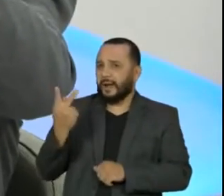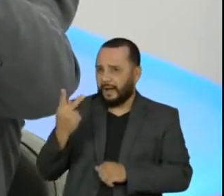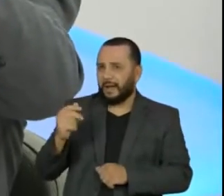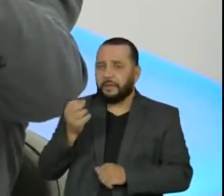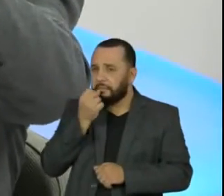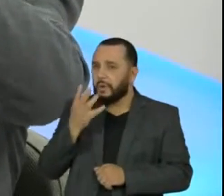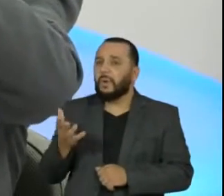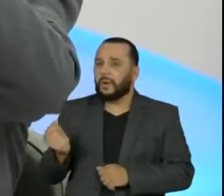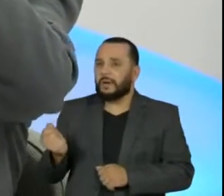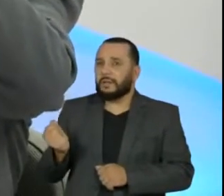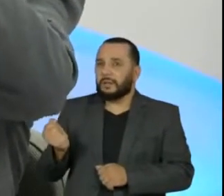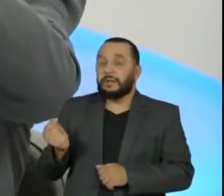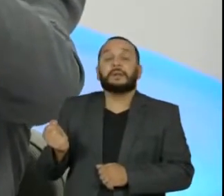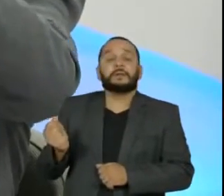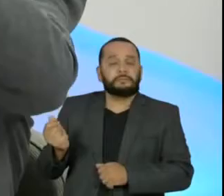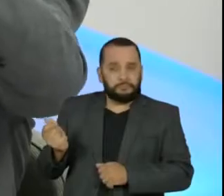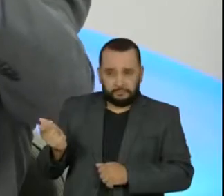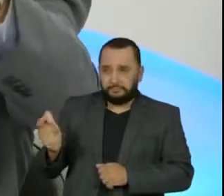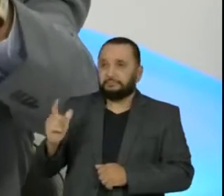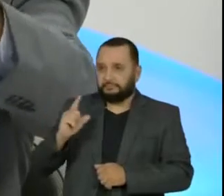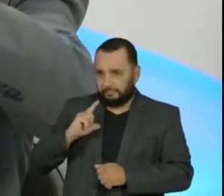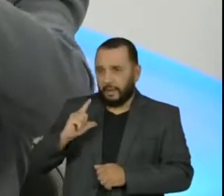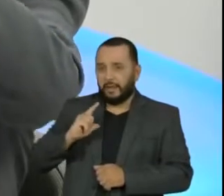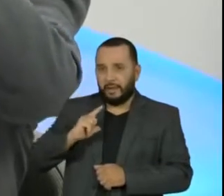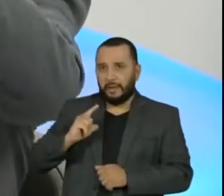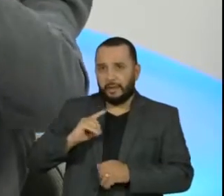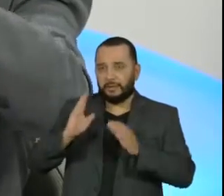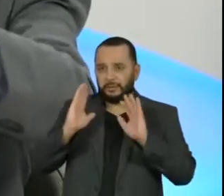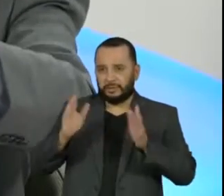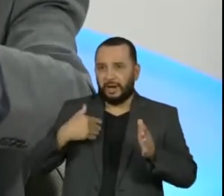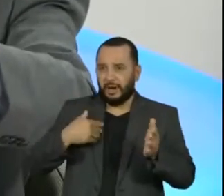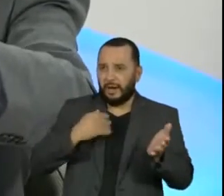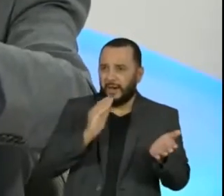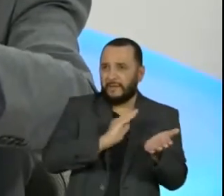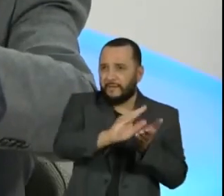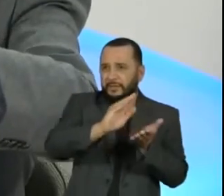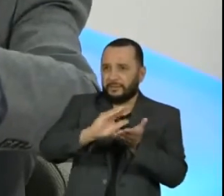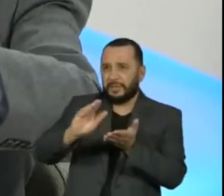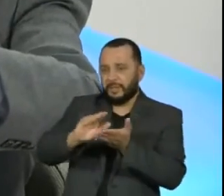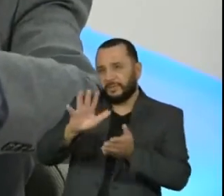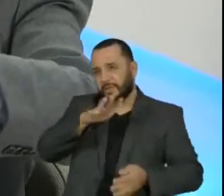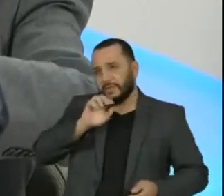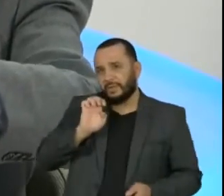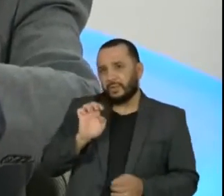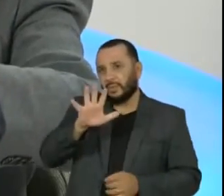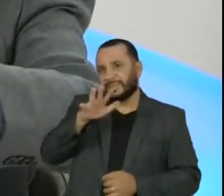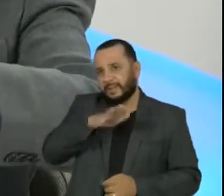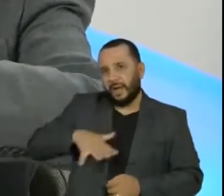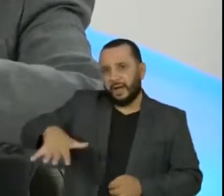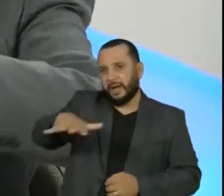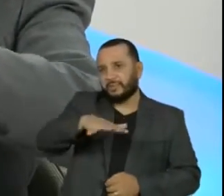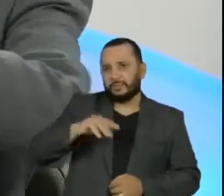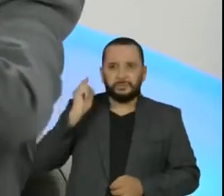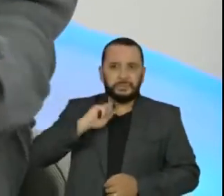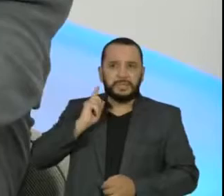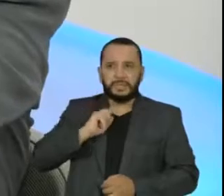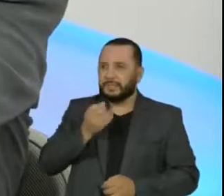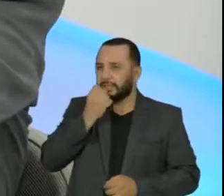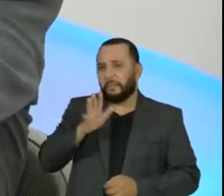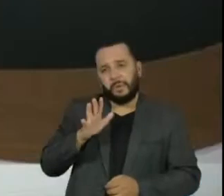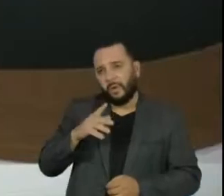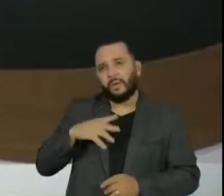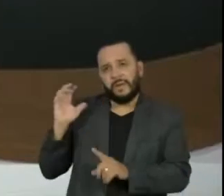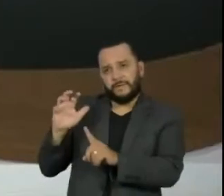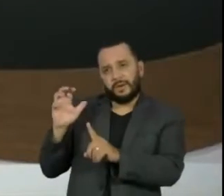tiver um grande investimento, uma grande planta no estado, né? Reverbera